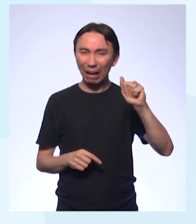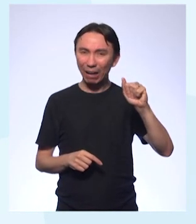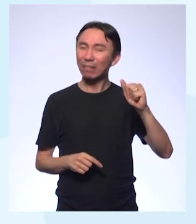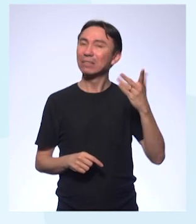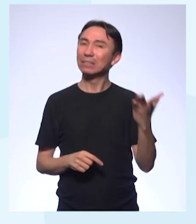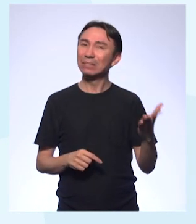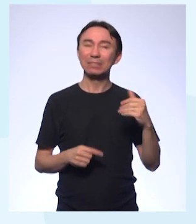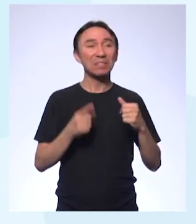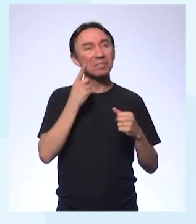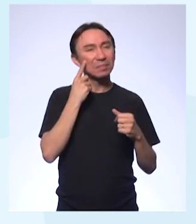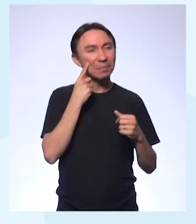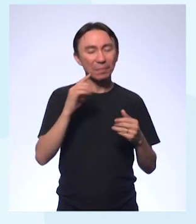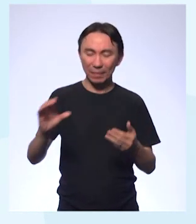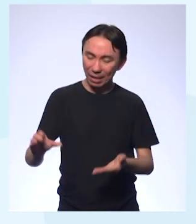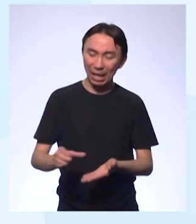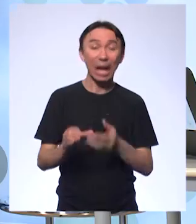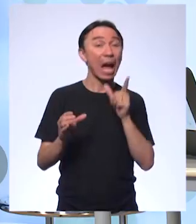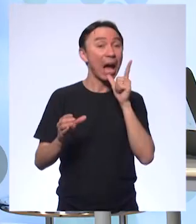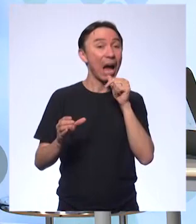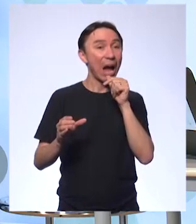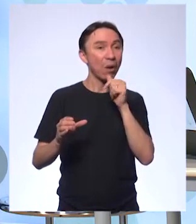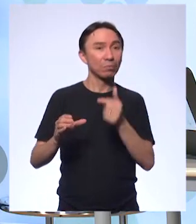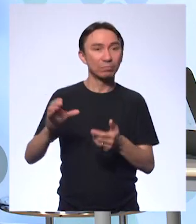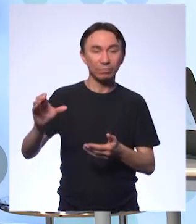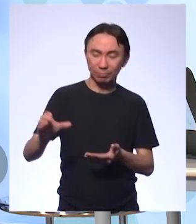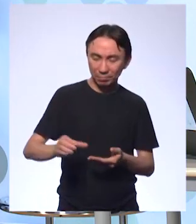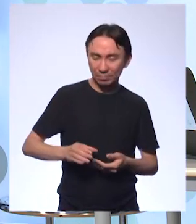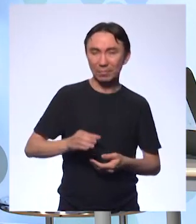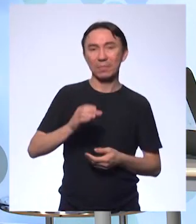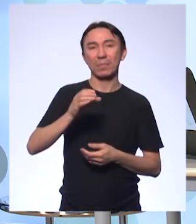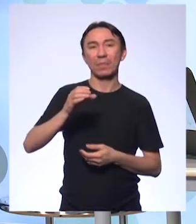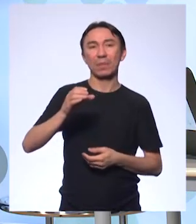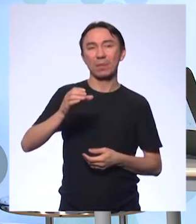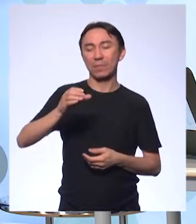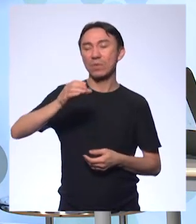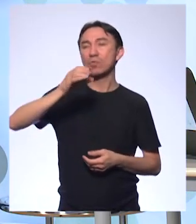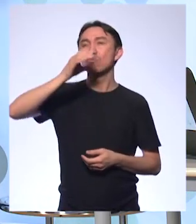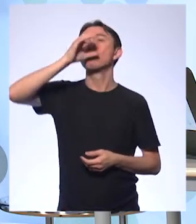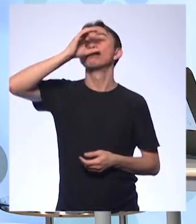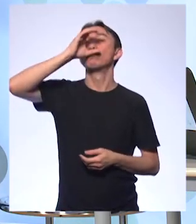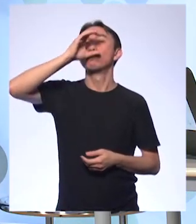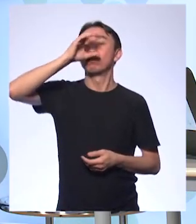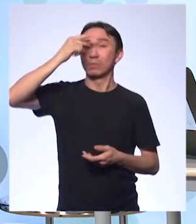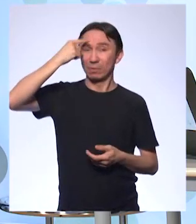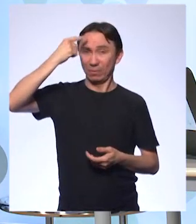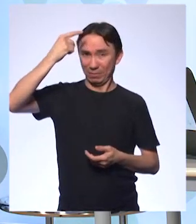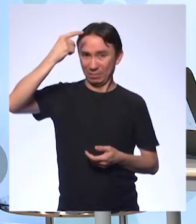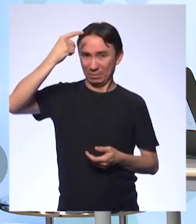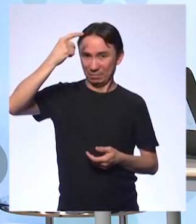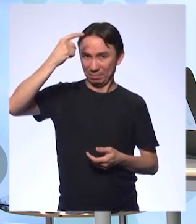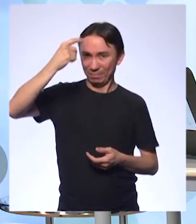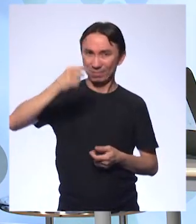você chega na casa de você, você pega um copo d'água, não pega um copo d'água? Vocês enchem lá 200 ml de água e manda para dentro, manda? Imagina você